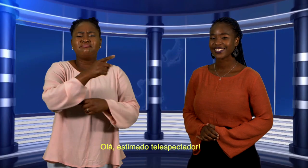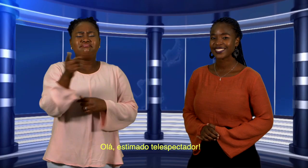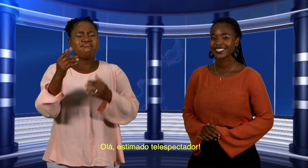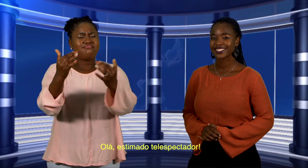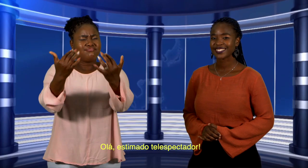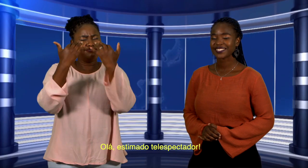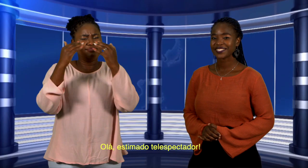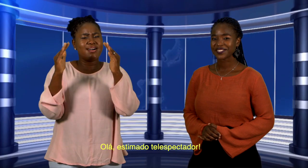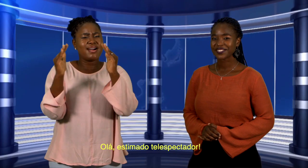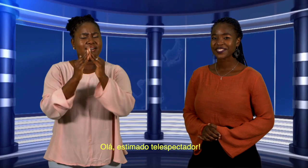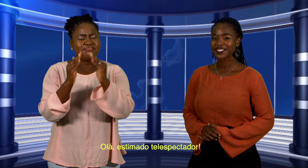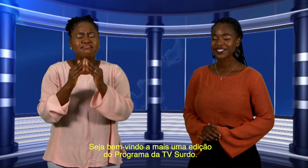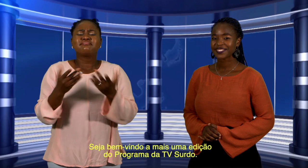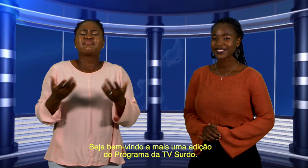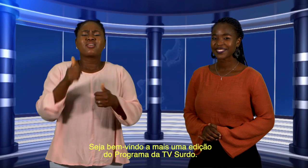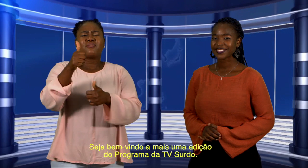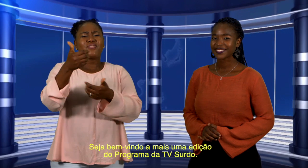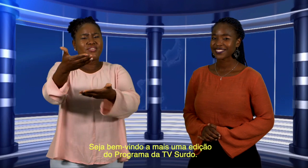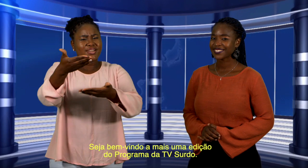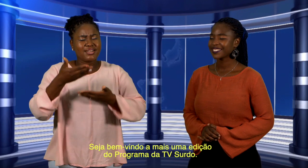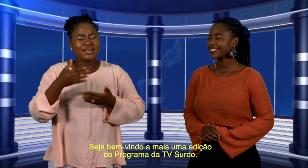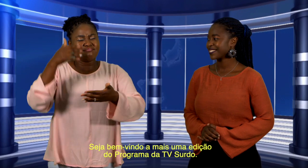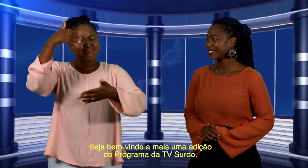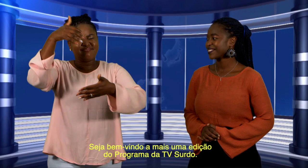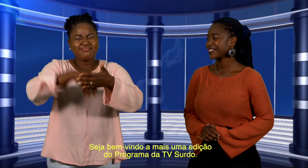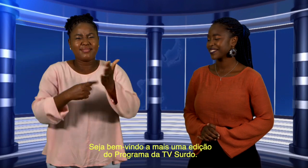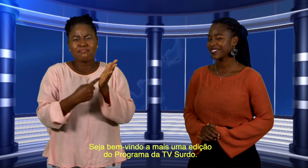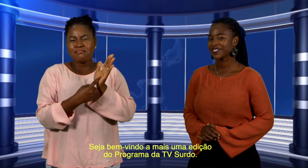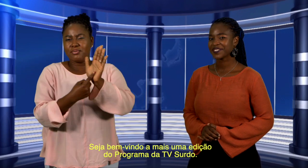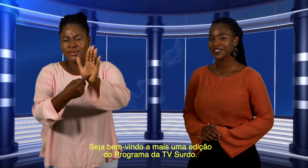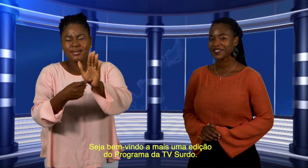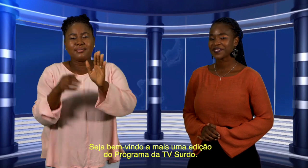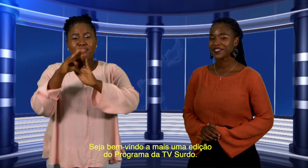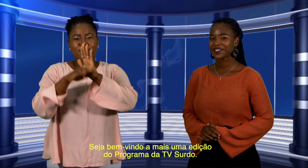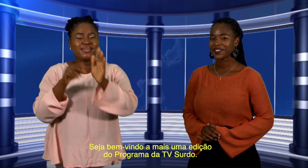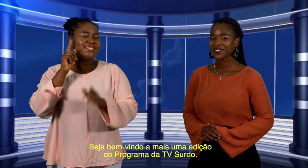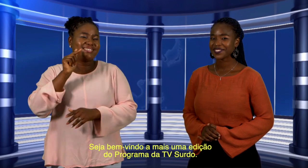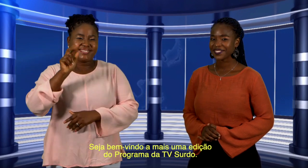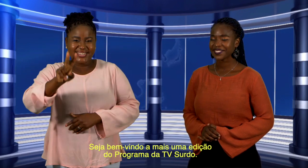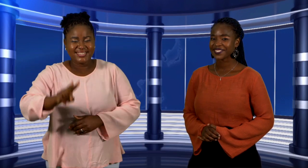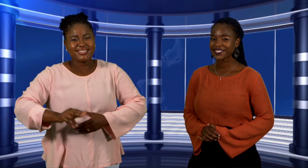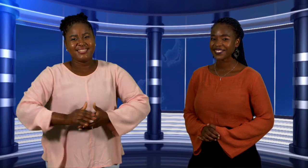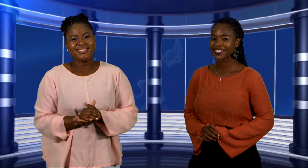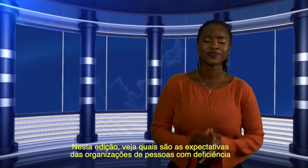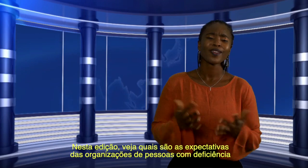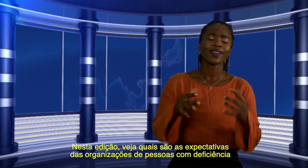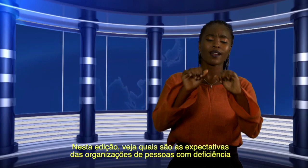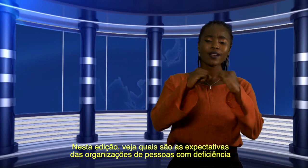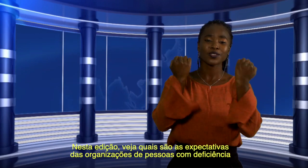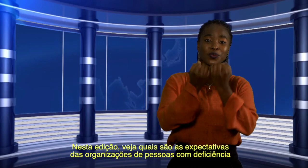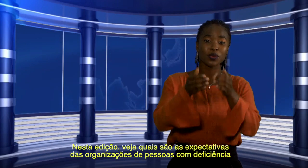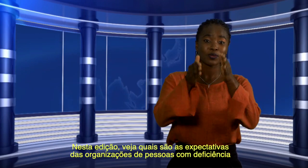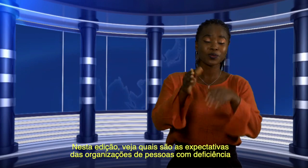Olá, estimado telespectador. Seja bem-vindo a mais uma edição do programa da TV Surdo. Nesta